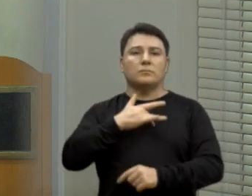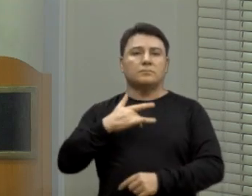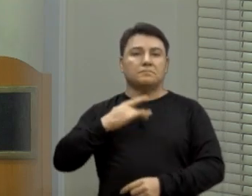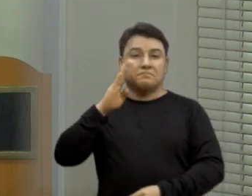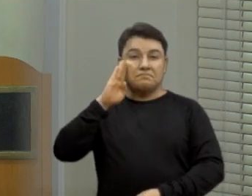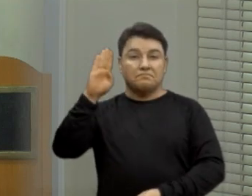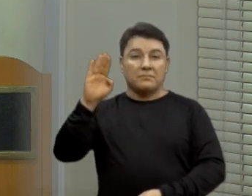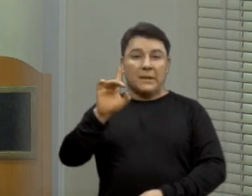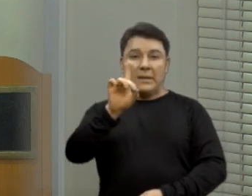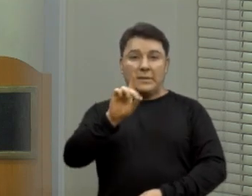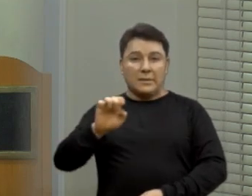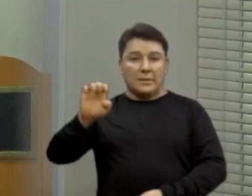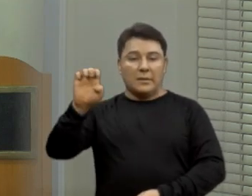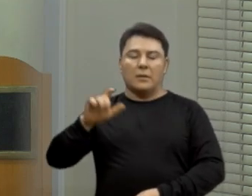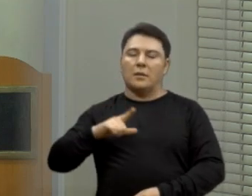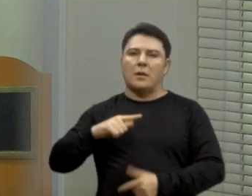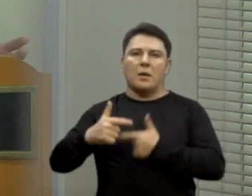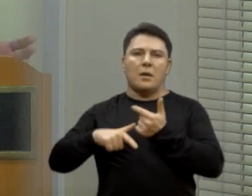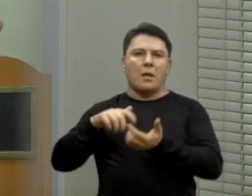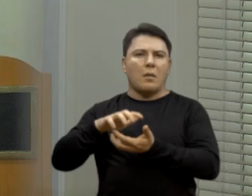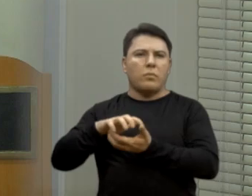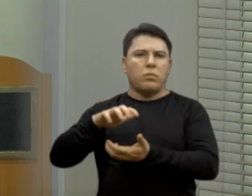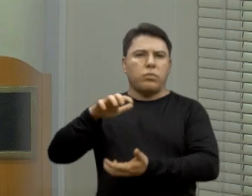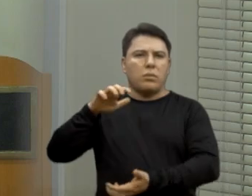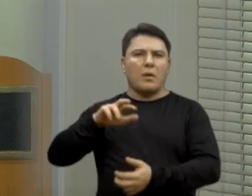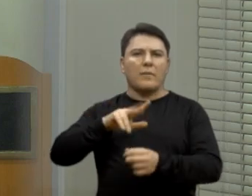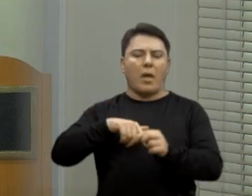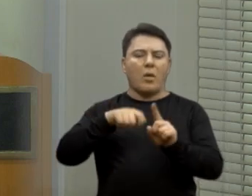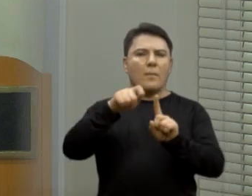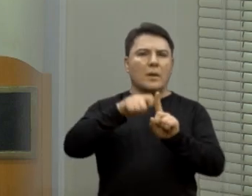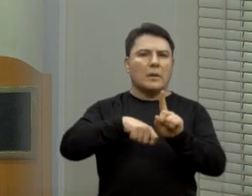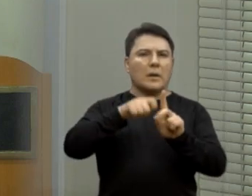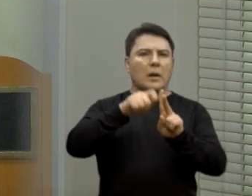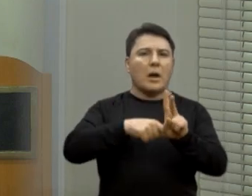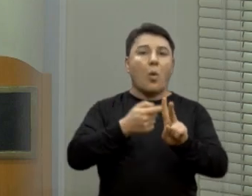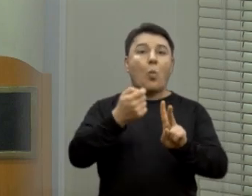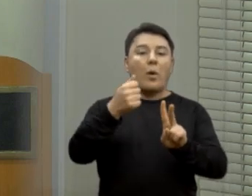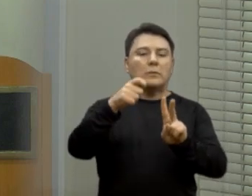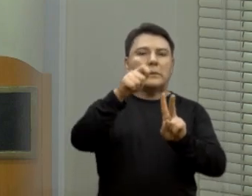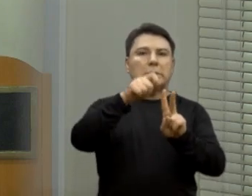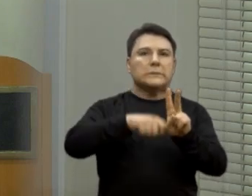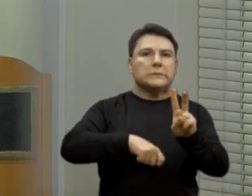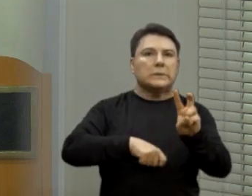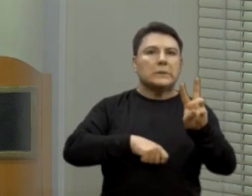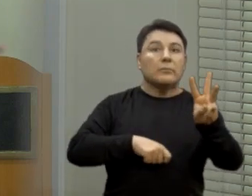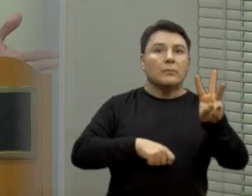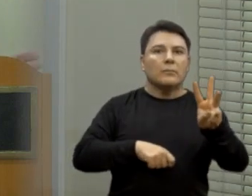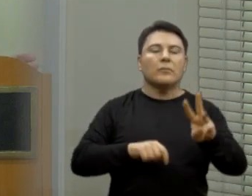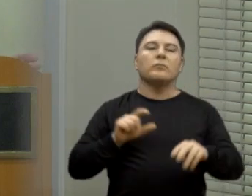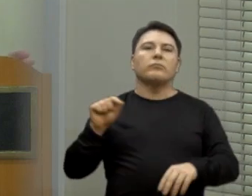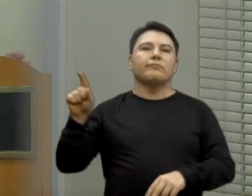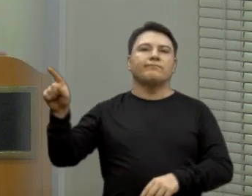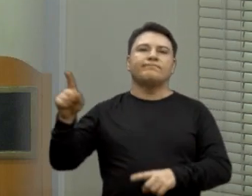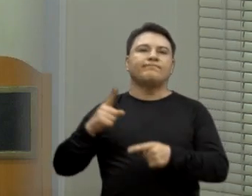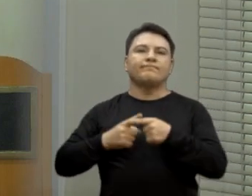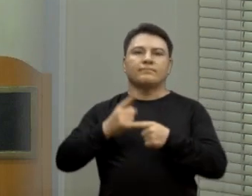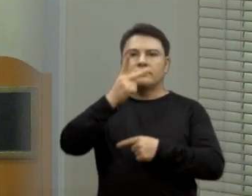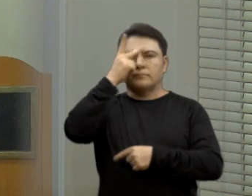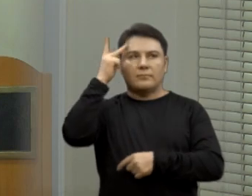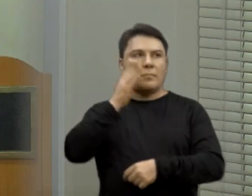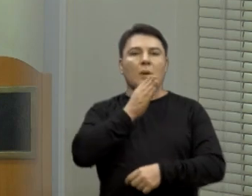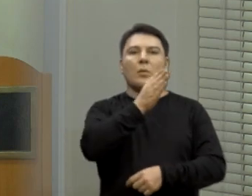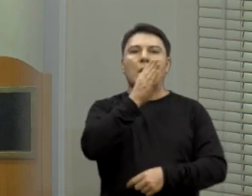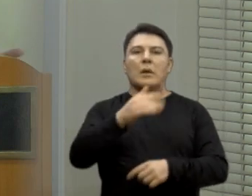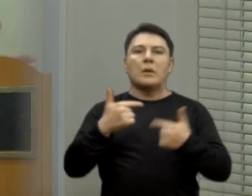principalmente, as demandas se acumulando. Então, vão passar aí 2 meses, quase 3 meses de demandas acumuladas no DAI, porque não tem quem sai para fazer